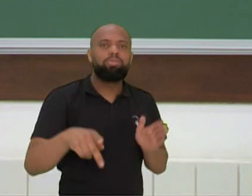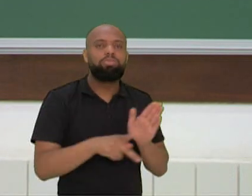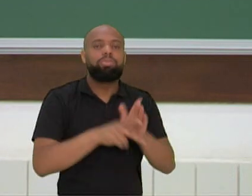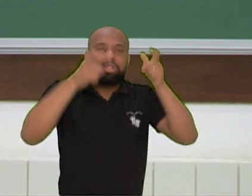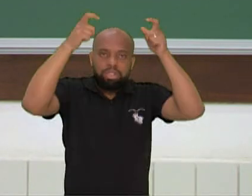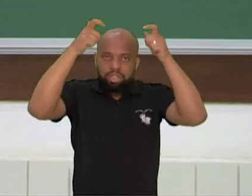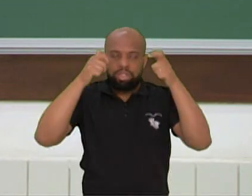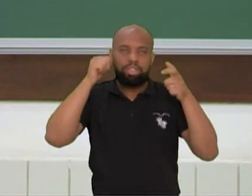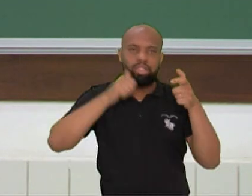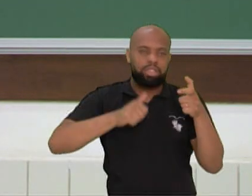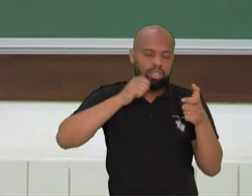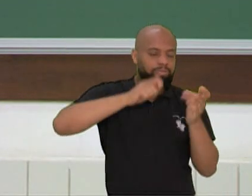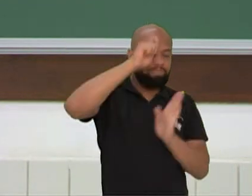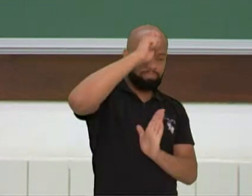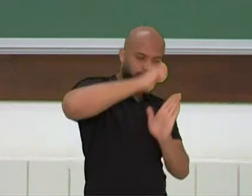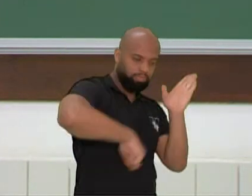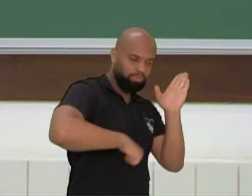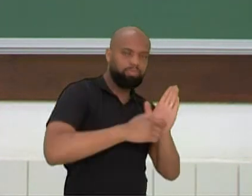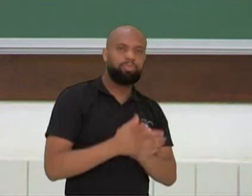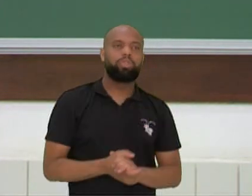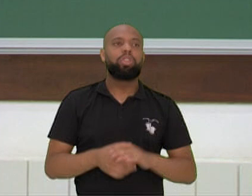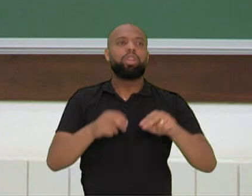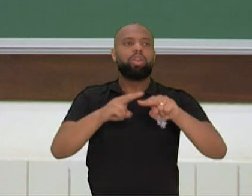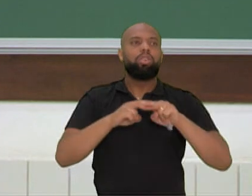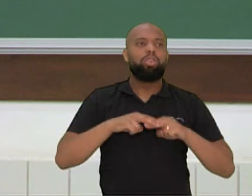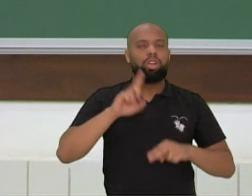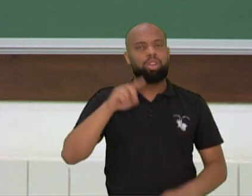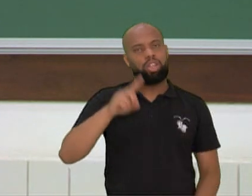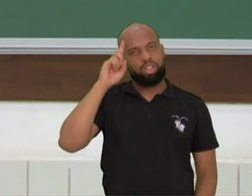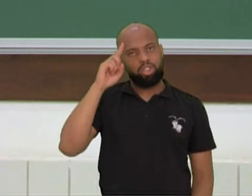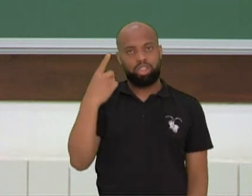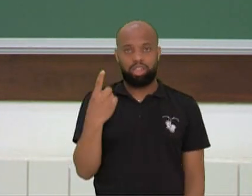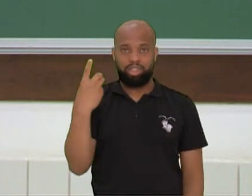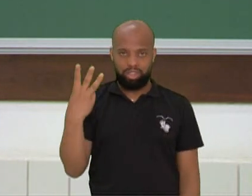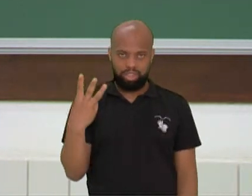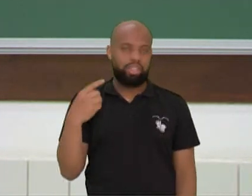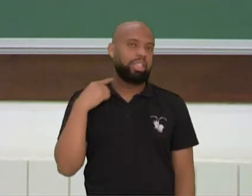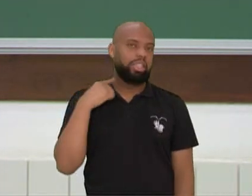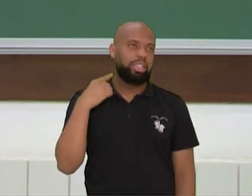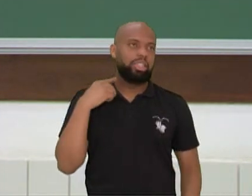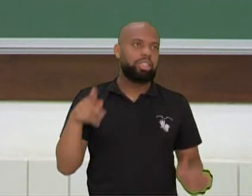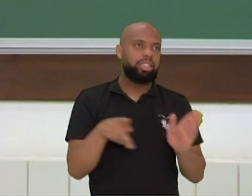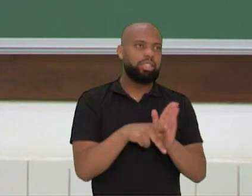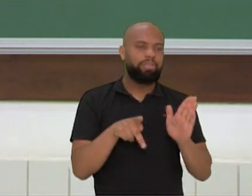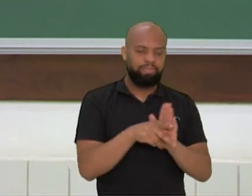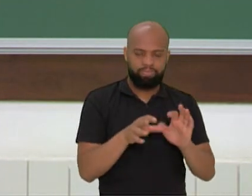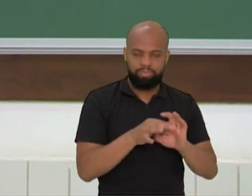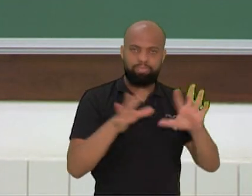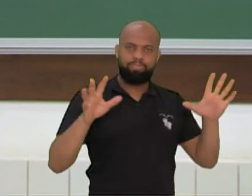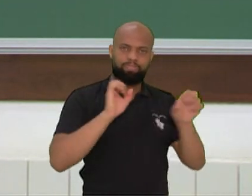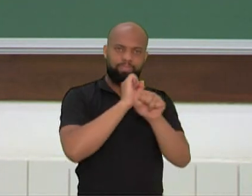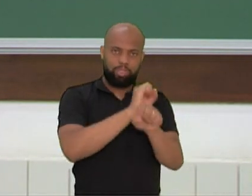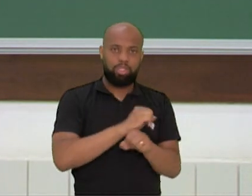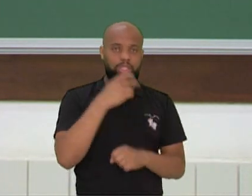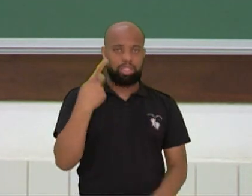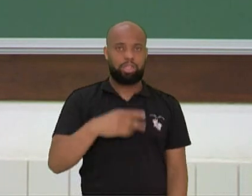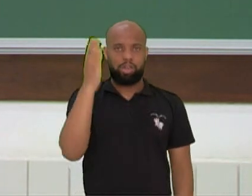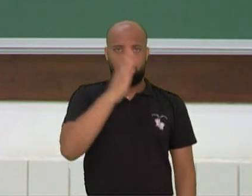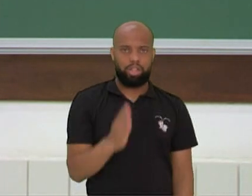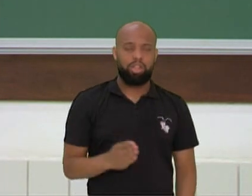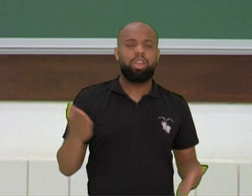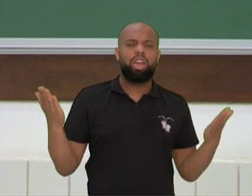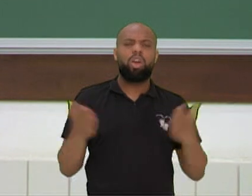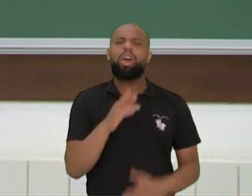regente, realmente assinasse. Por isso que é o 13 de maio, essa data da abolição da escravidão no Brasil. Qual vai ser